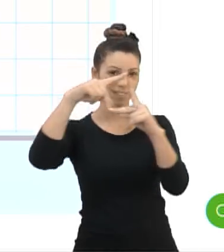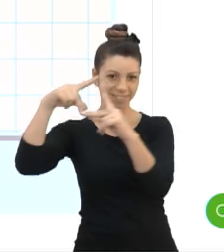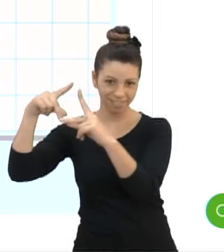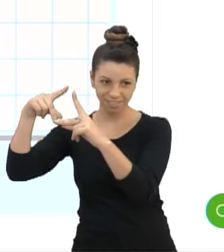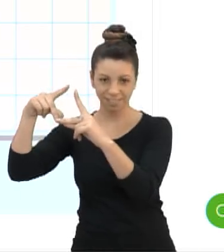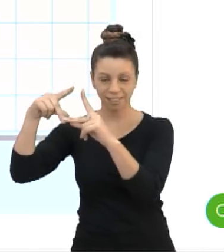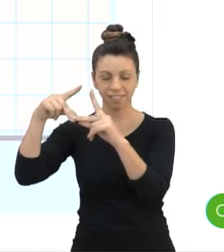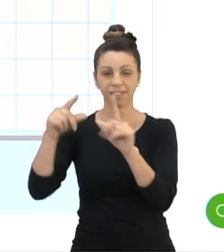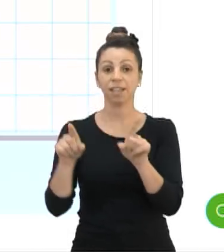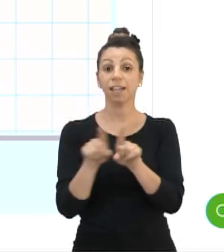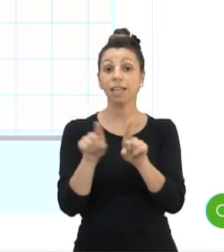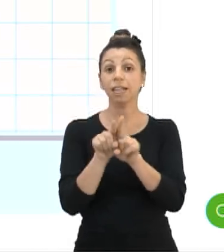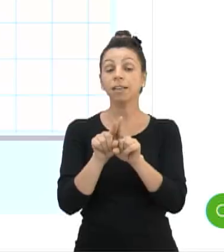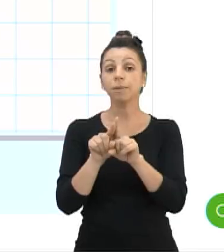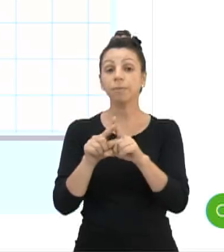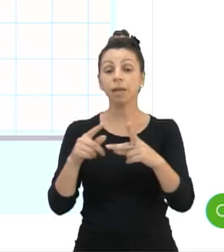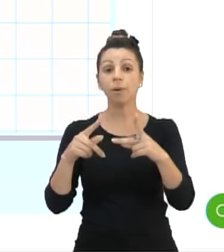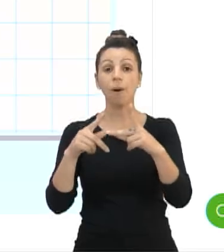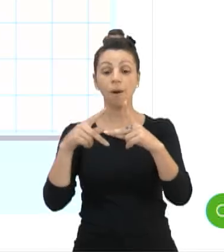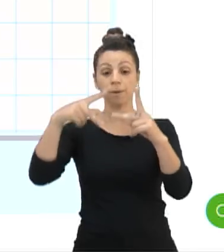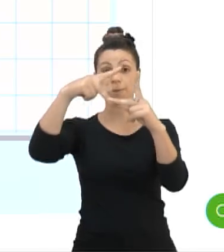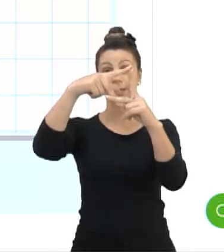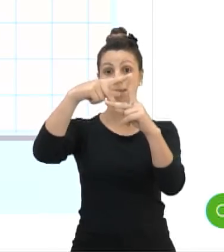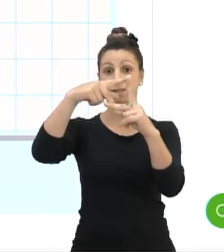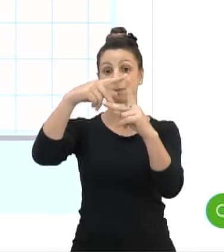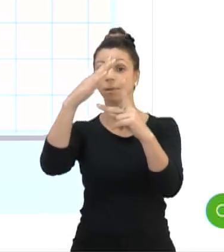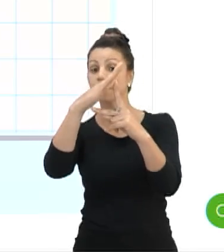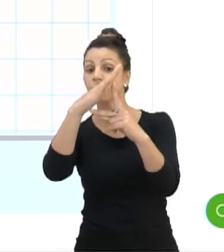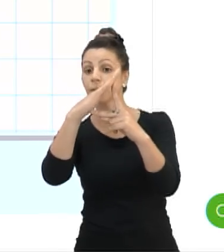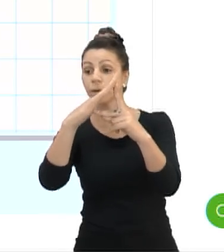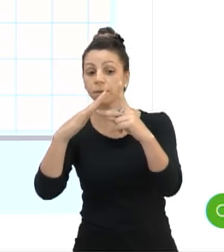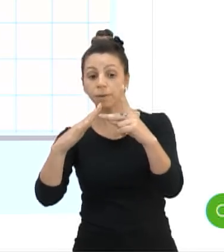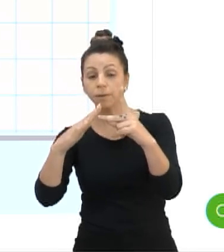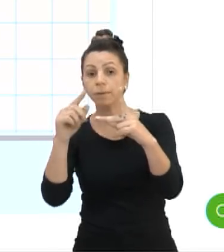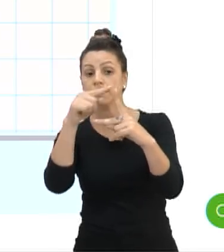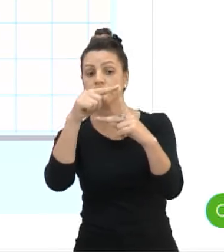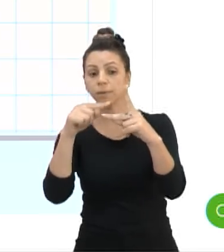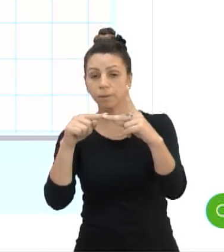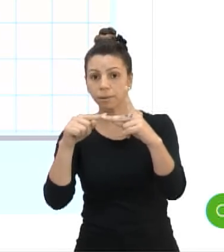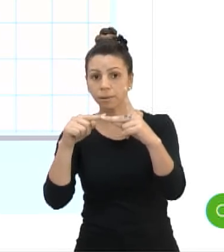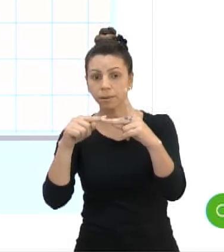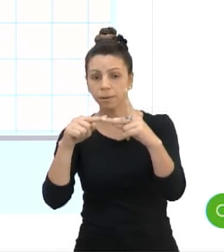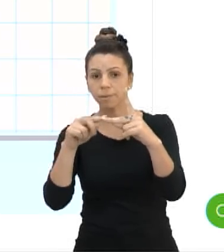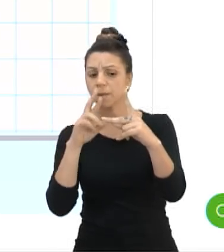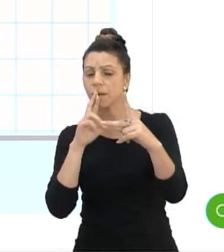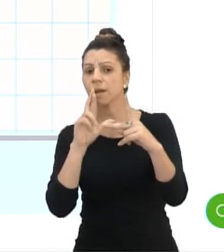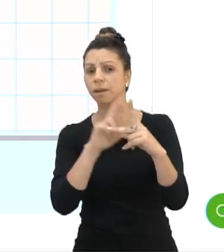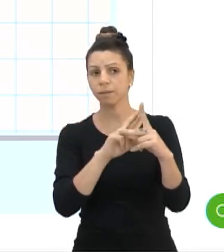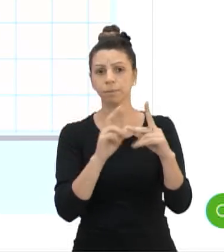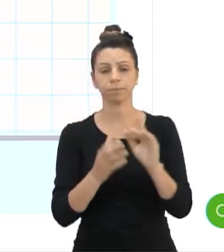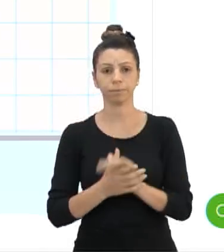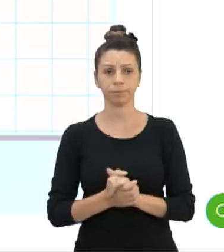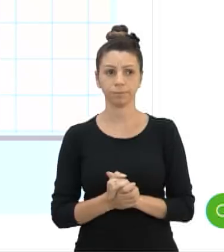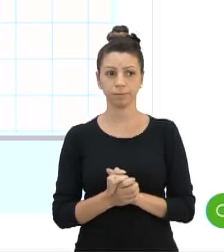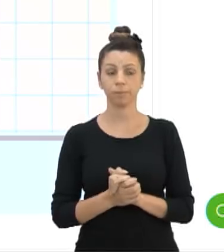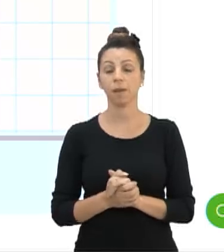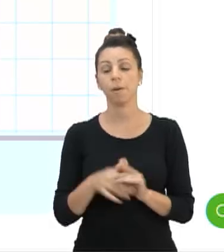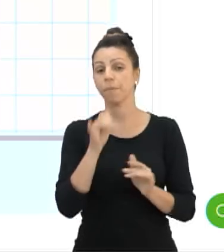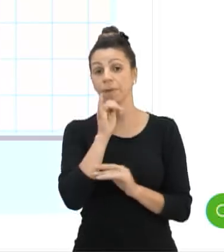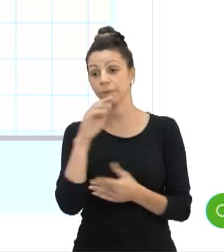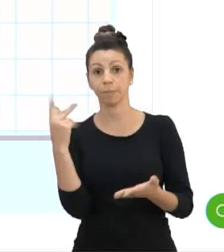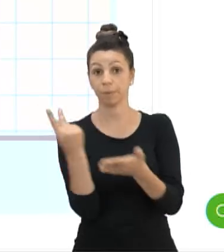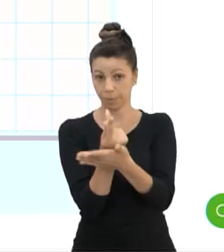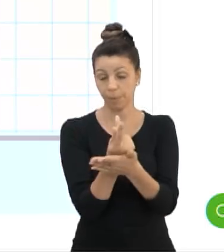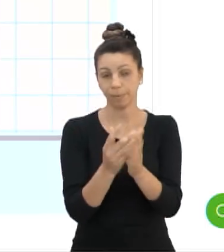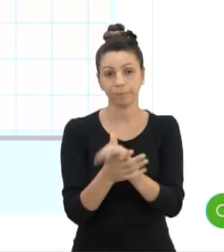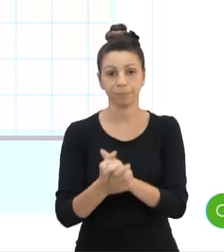preencheu apenas pedaços desses quadradinhos. Quando vocês forem dar a resposta aqui, caso vocês errem,